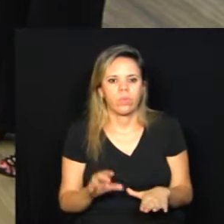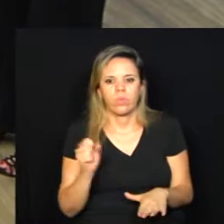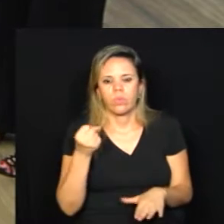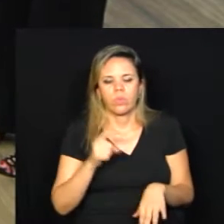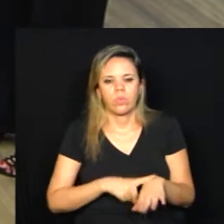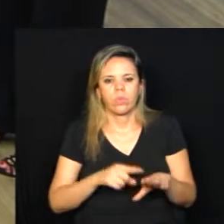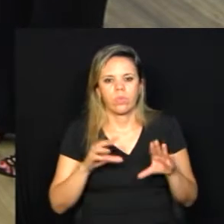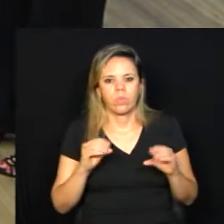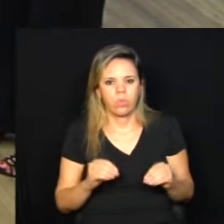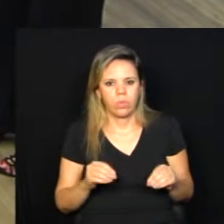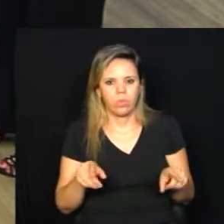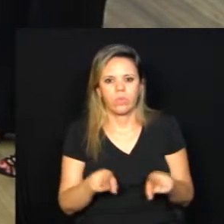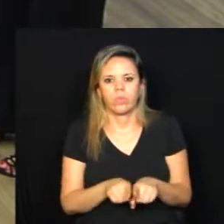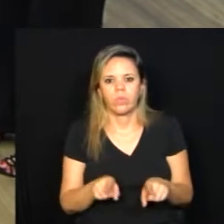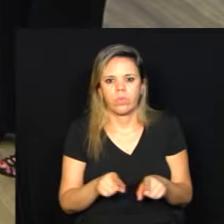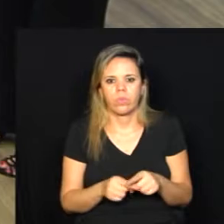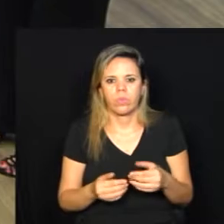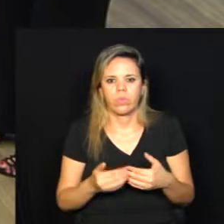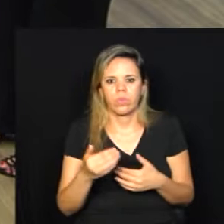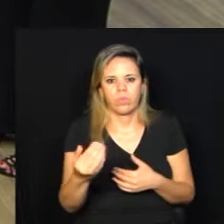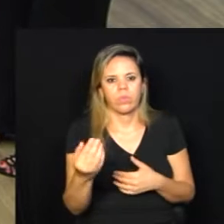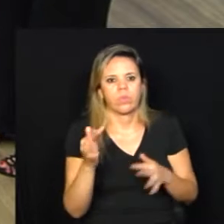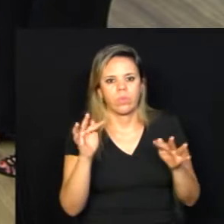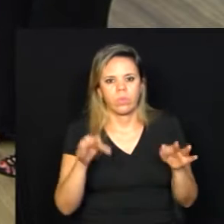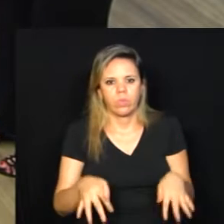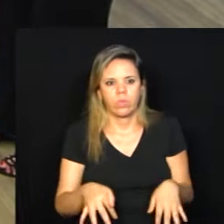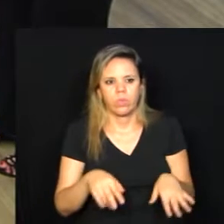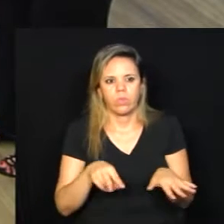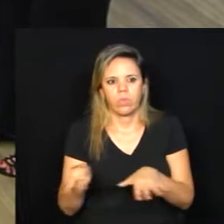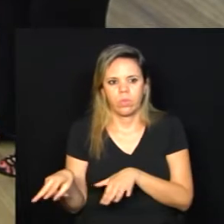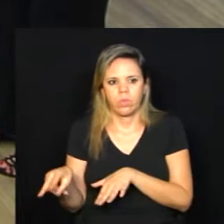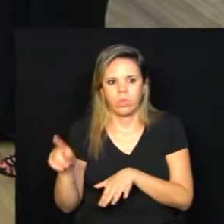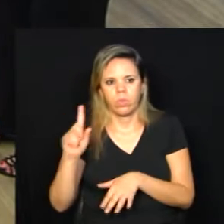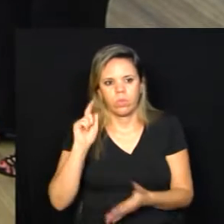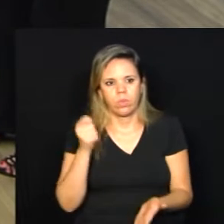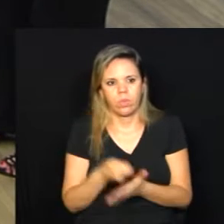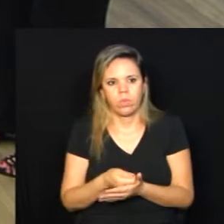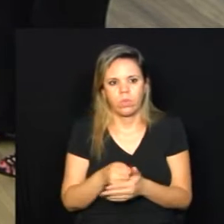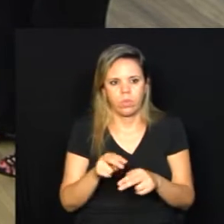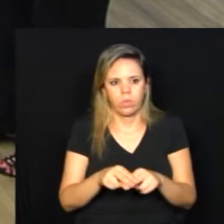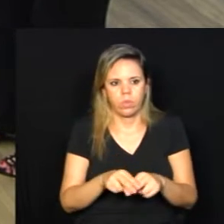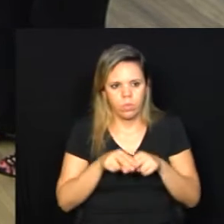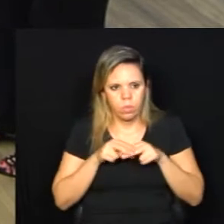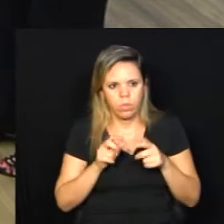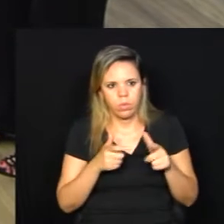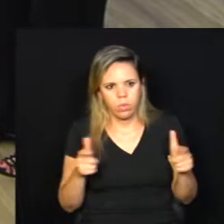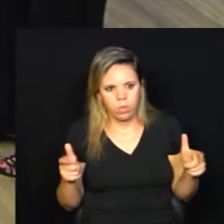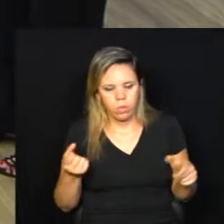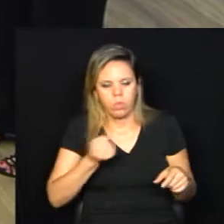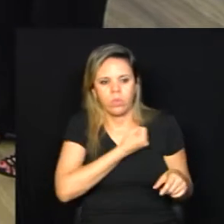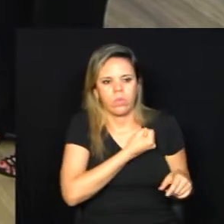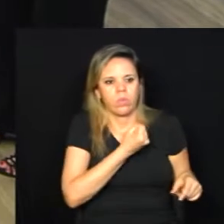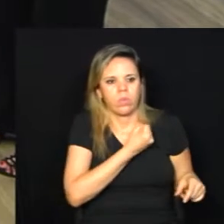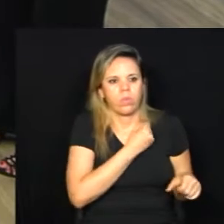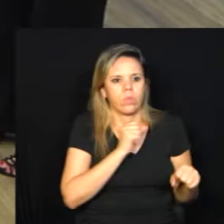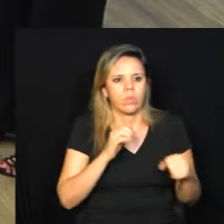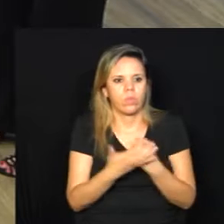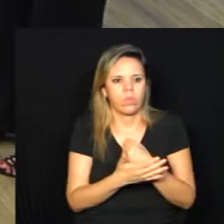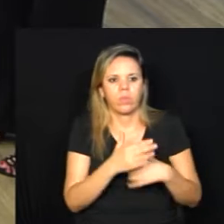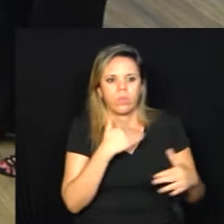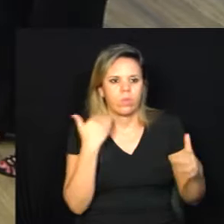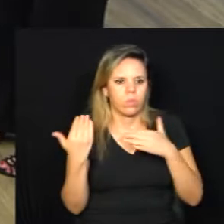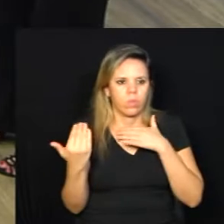da noite e também nos próximos 2 finais de semana. E esta decisão por conta do aumento do número de casos, de mortes